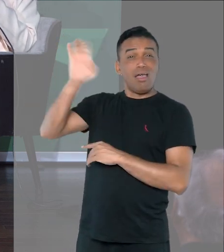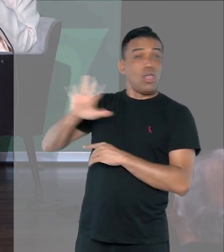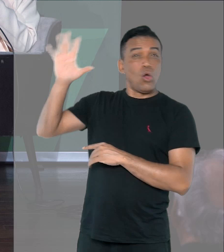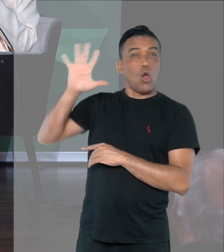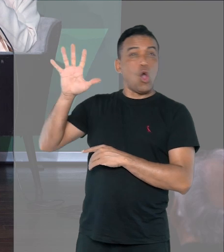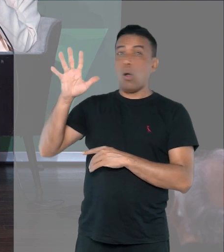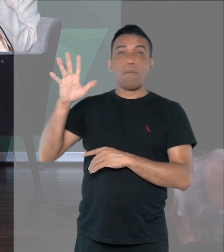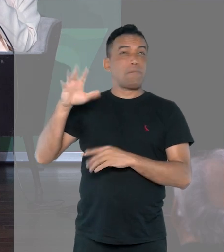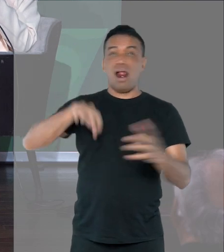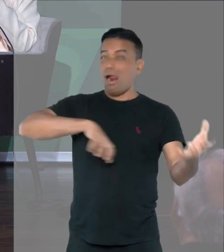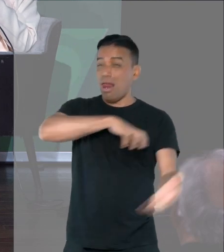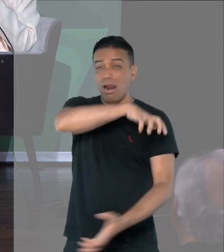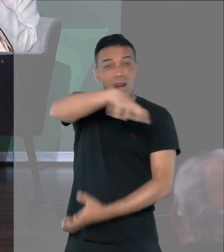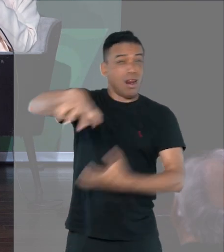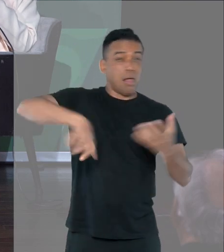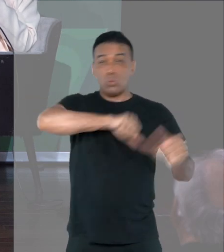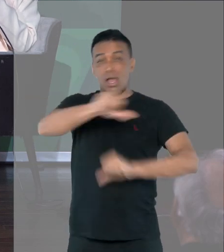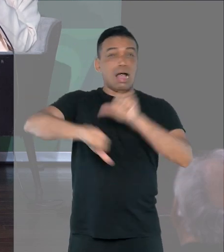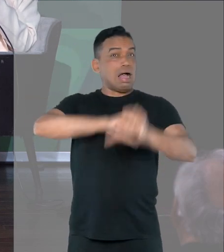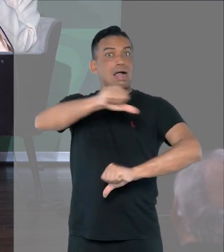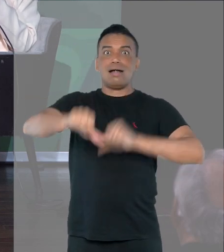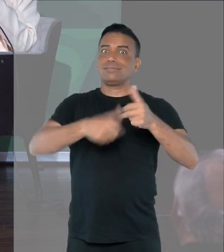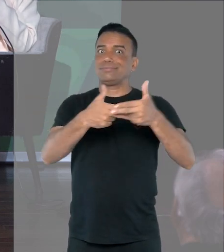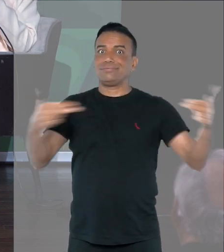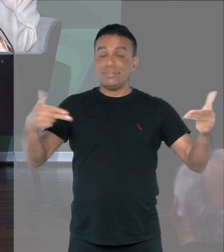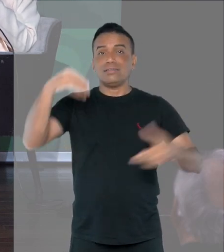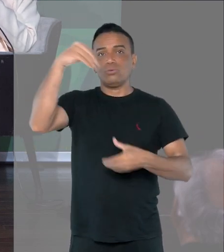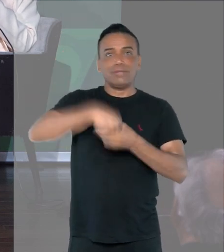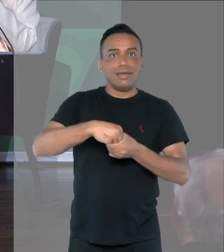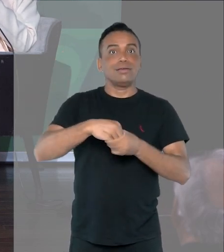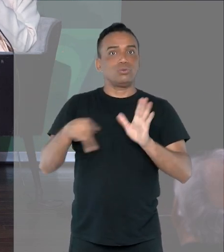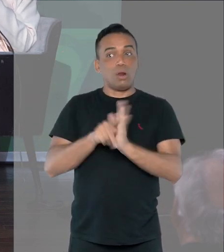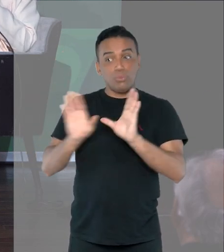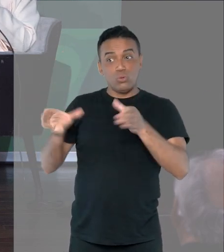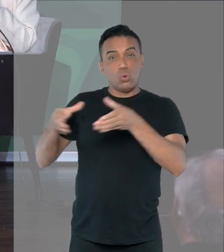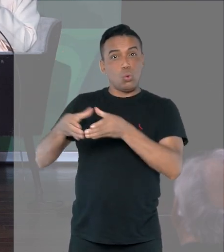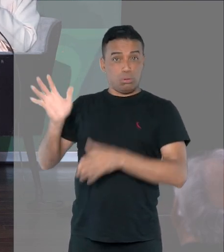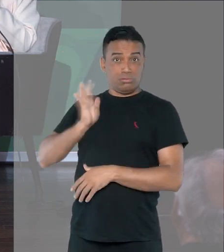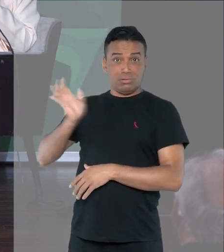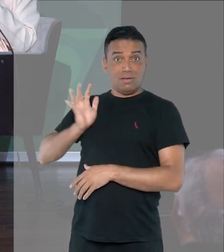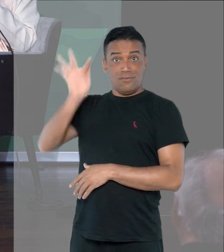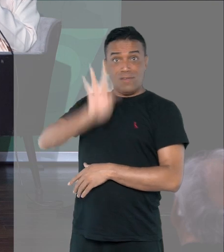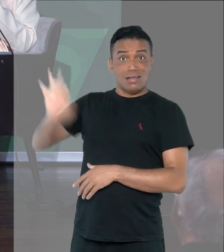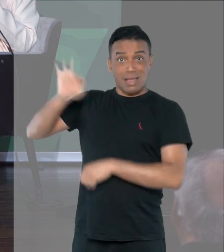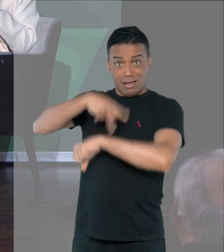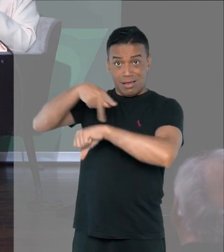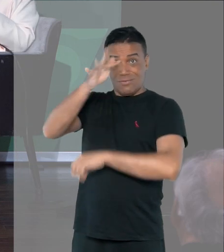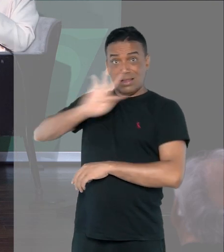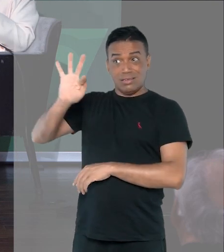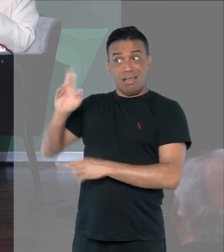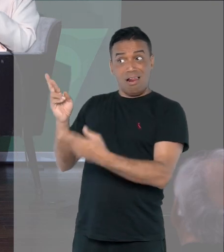plena ebulição, grandes transformações, e dentro da própria aristocracia francesa, com a qual eles jamais irão